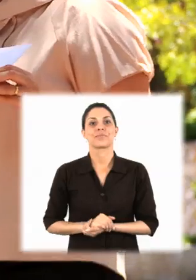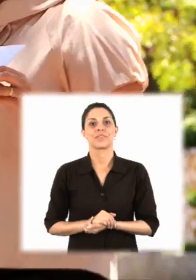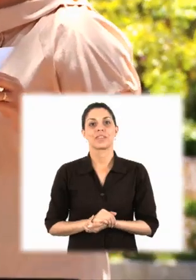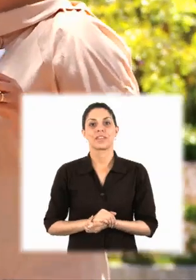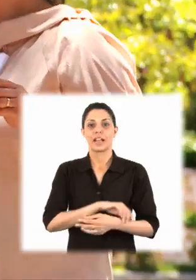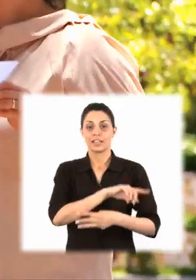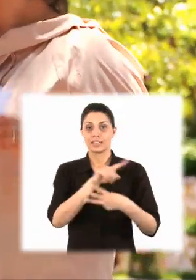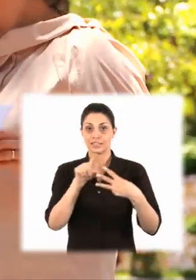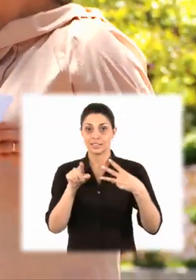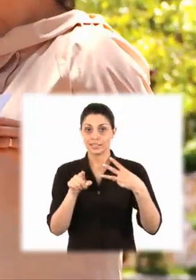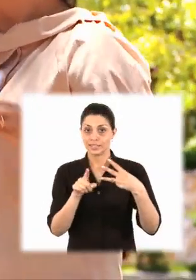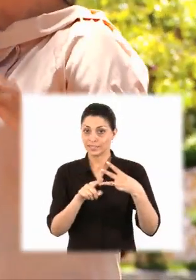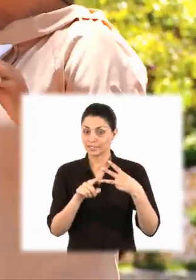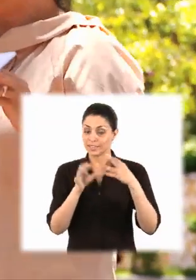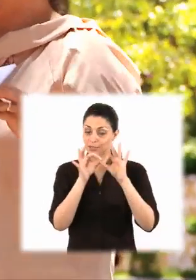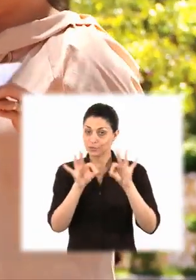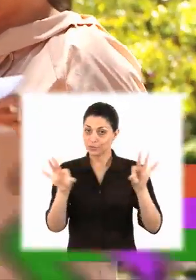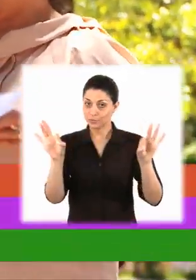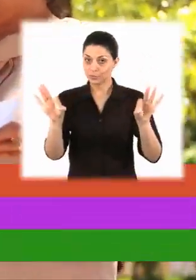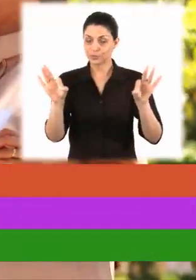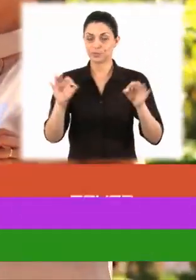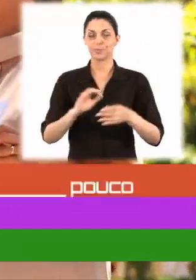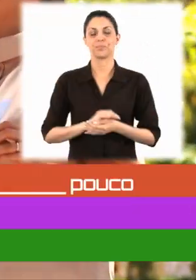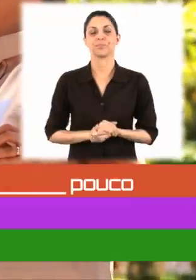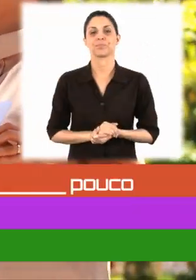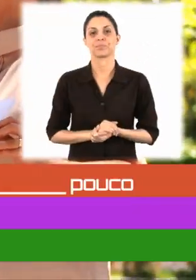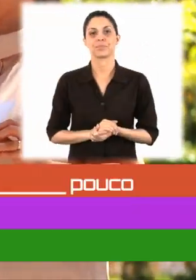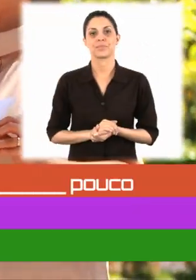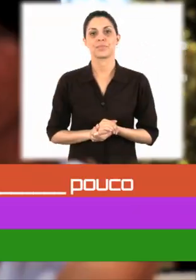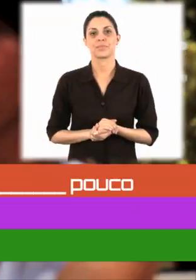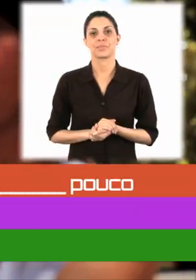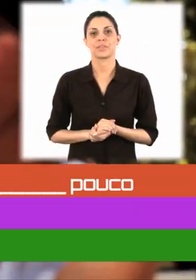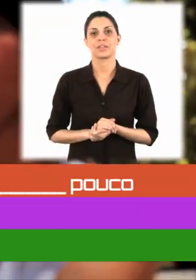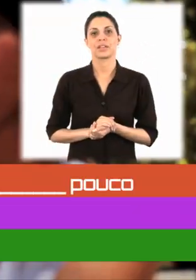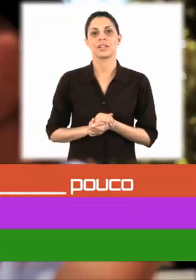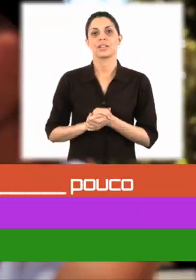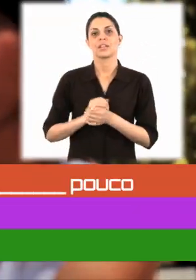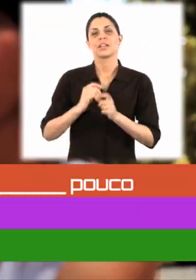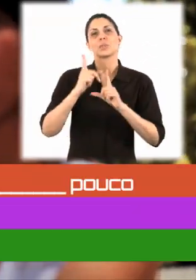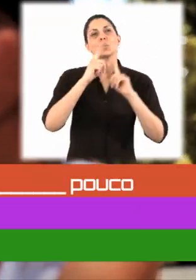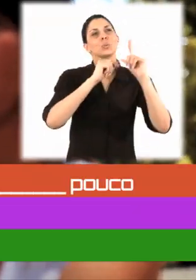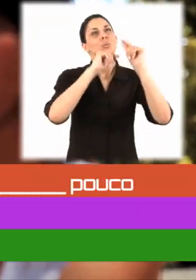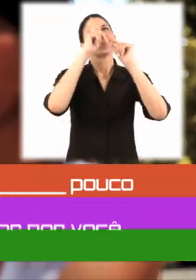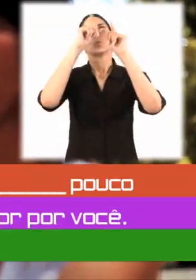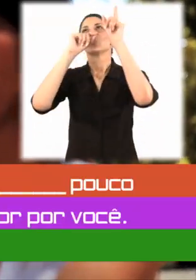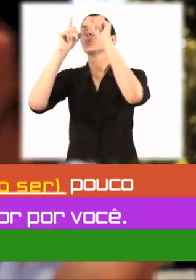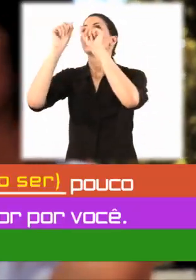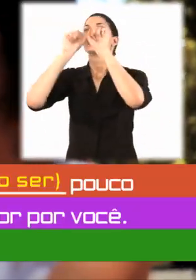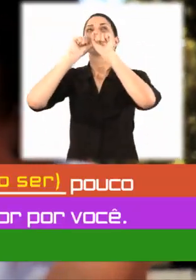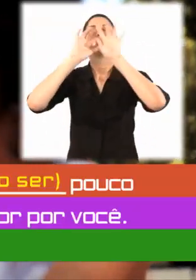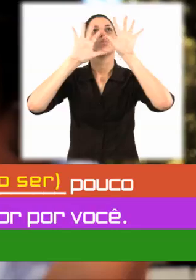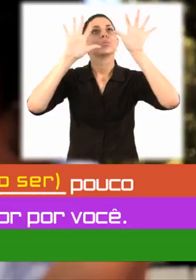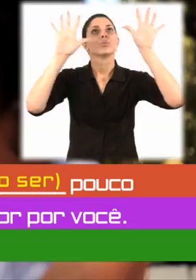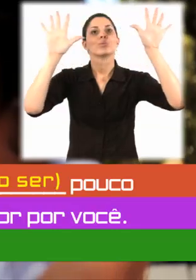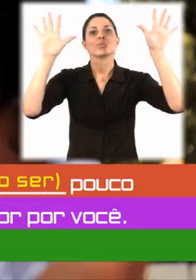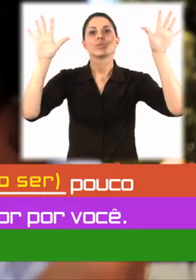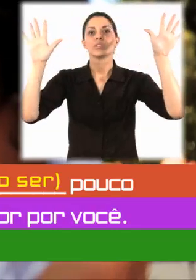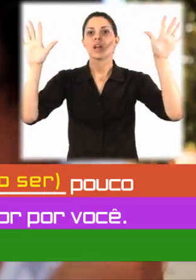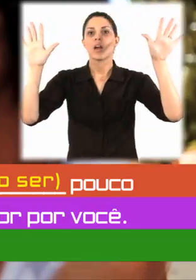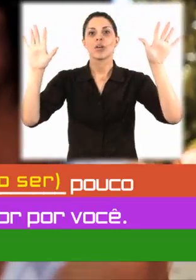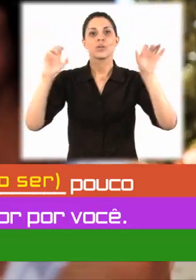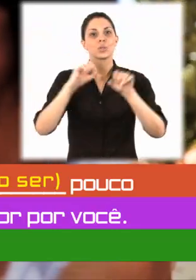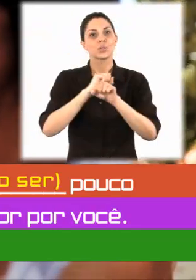história. A terceira sentença é essa. Centenas de estrelas no céu,